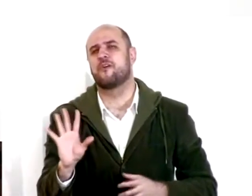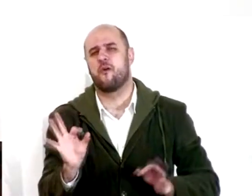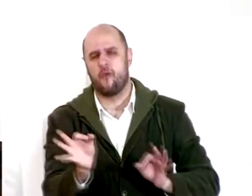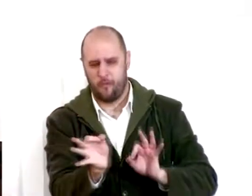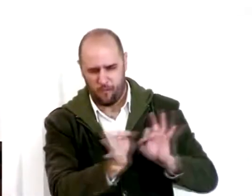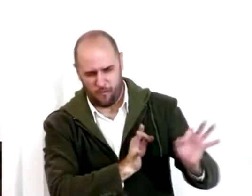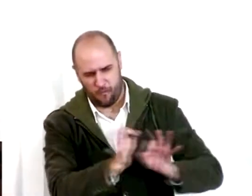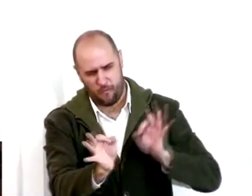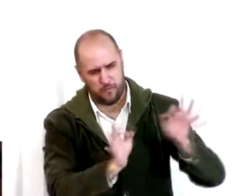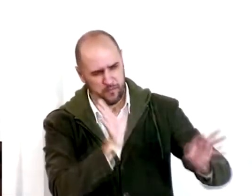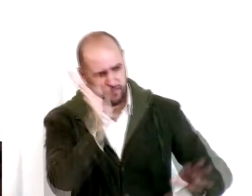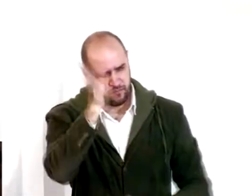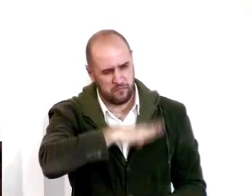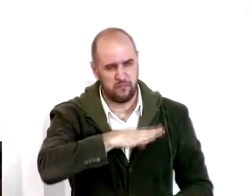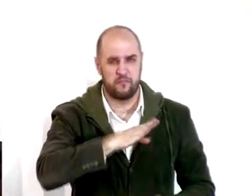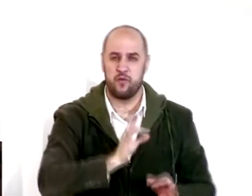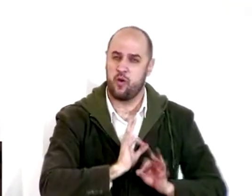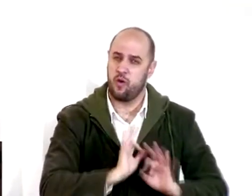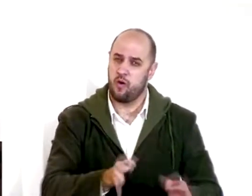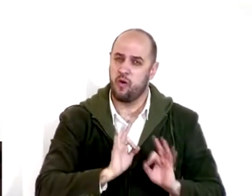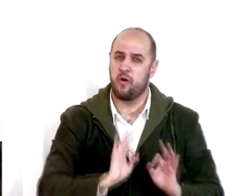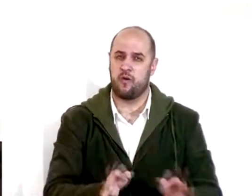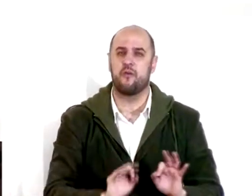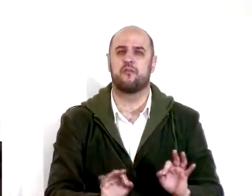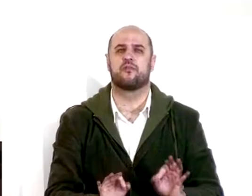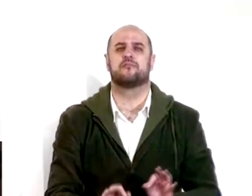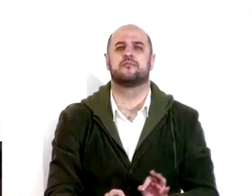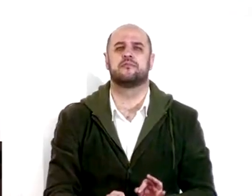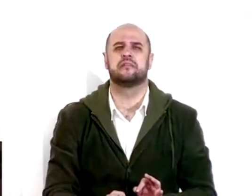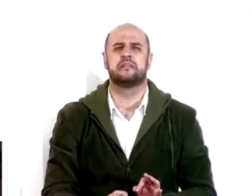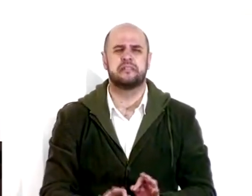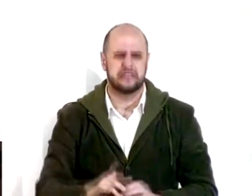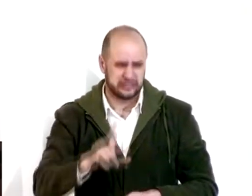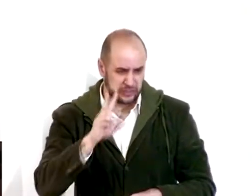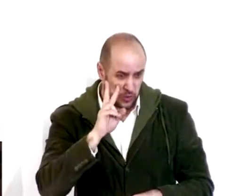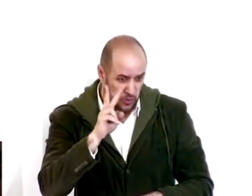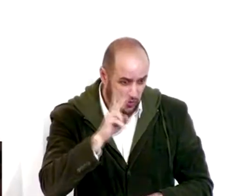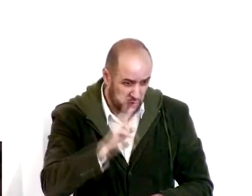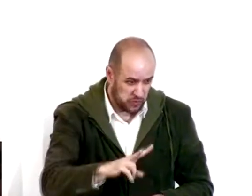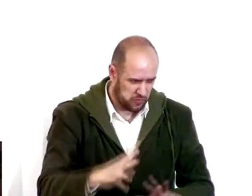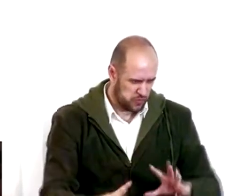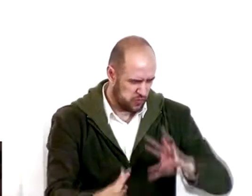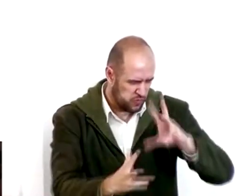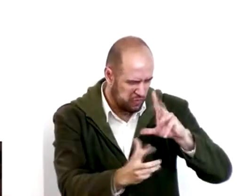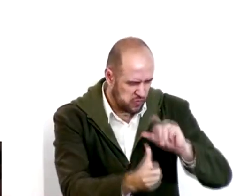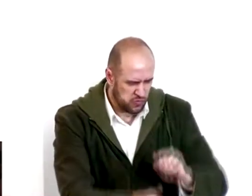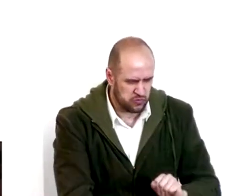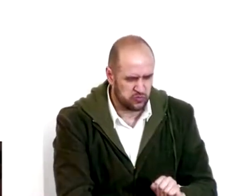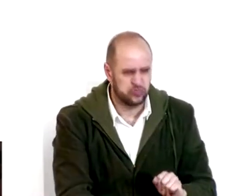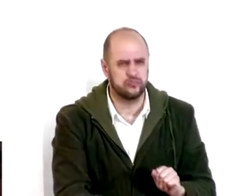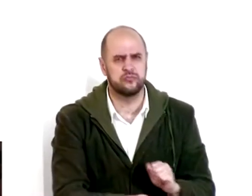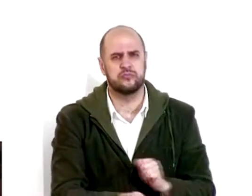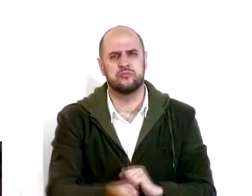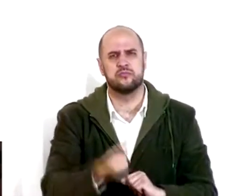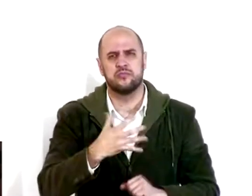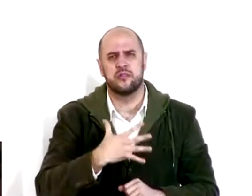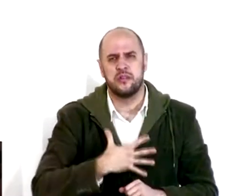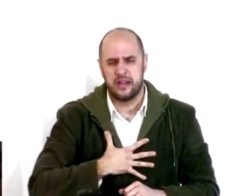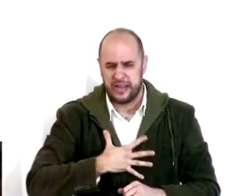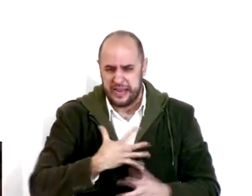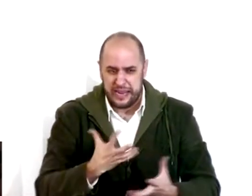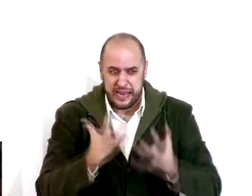os males tão graves que eles estavam perpetrando sobre a face da terra, suspira e anseia